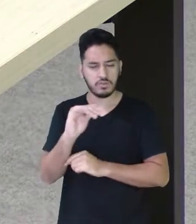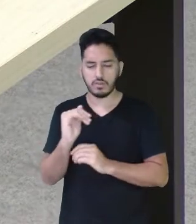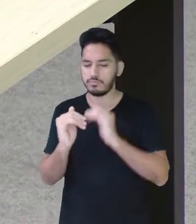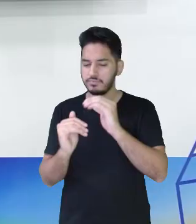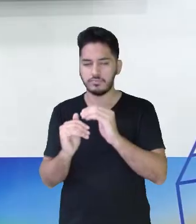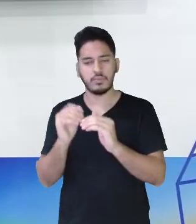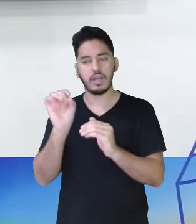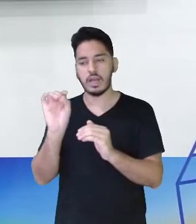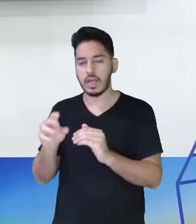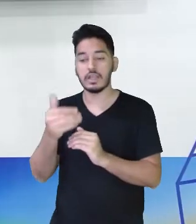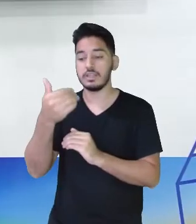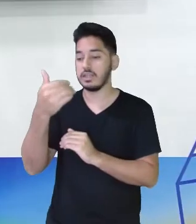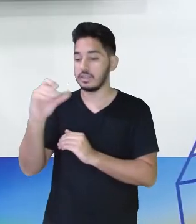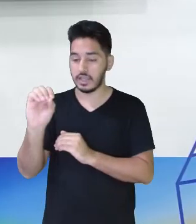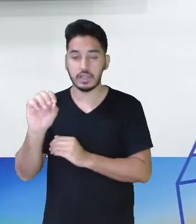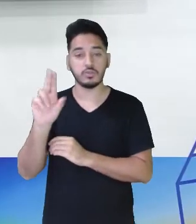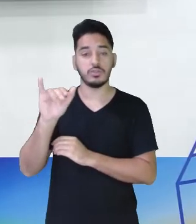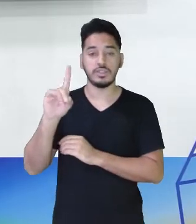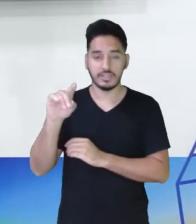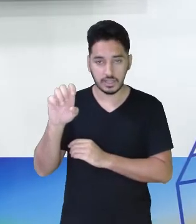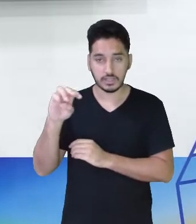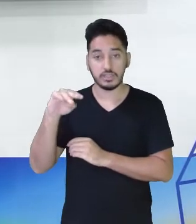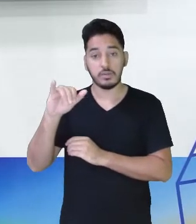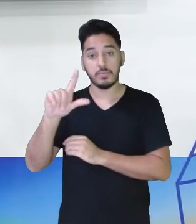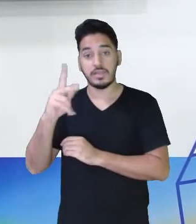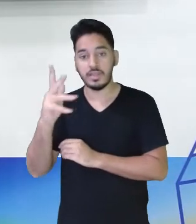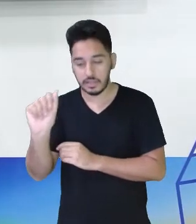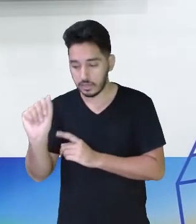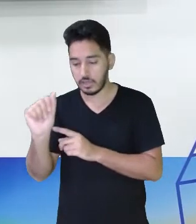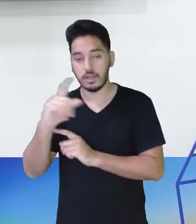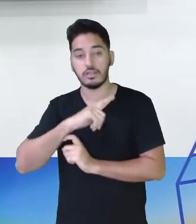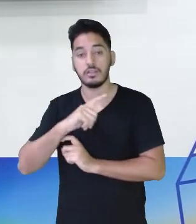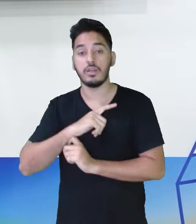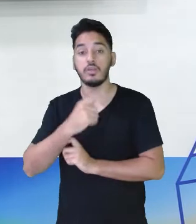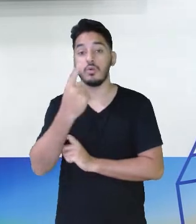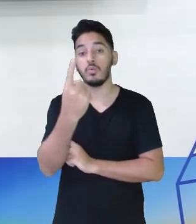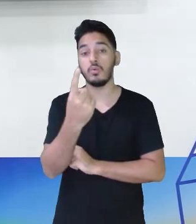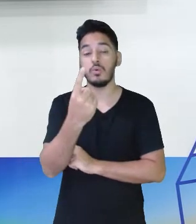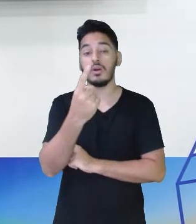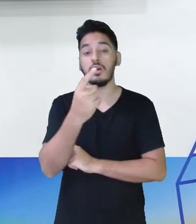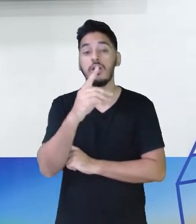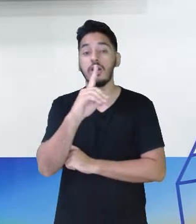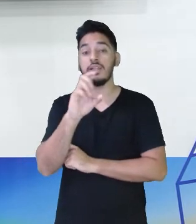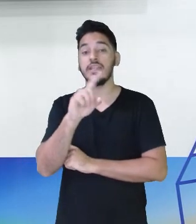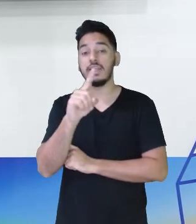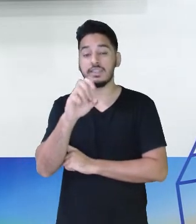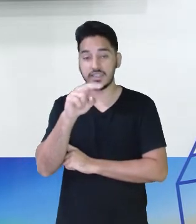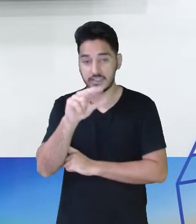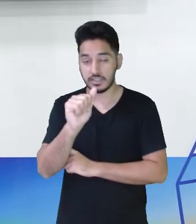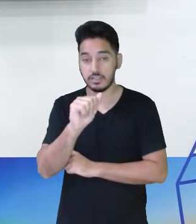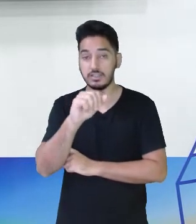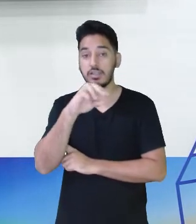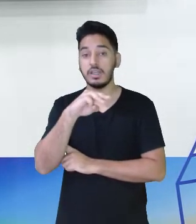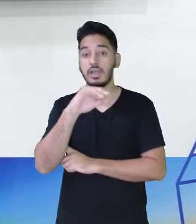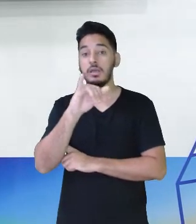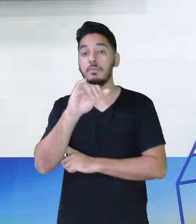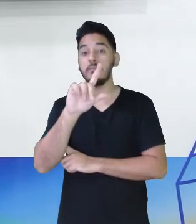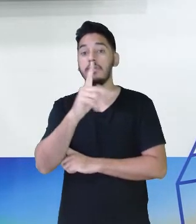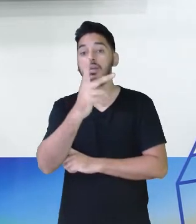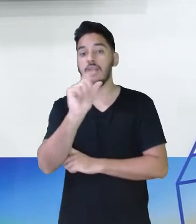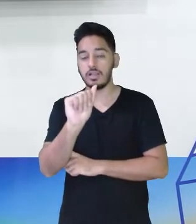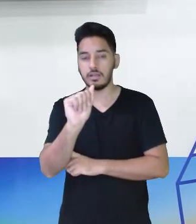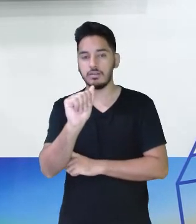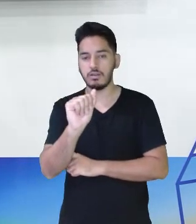dizer, a cada 10 unidades de milhar eu tenho uma dezena de milhar. A cada